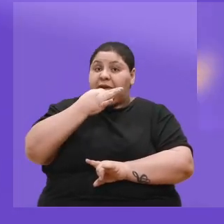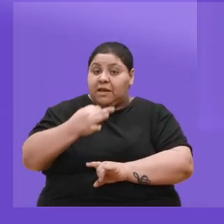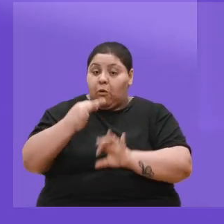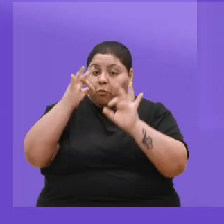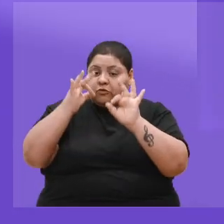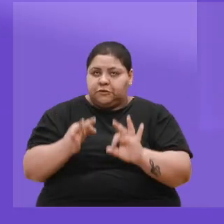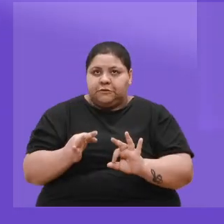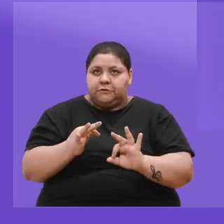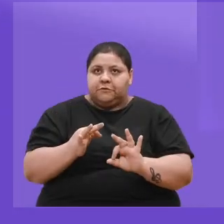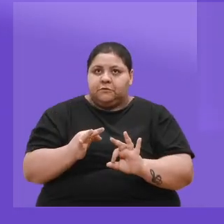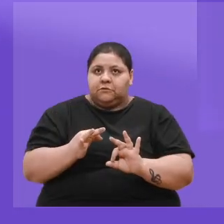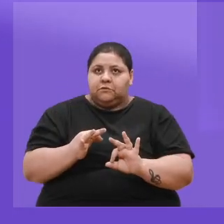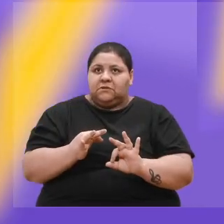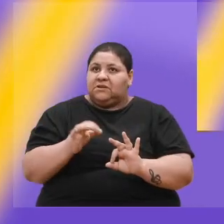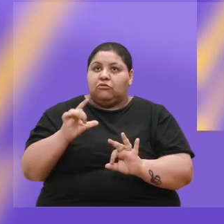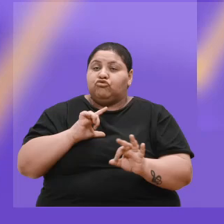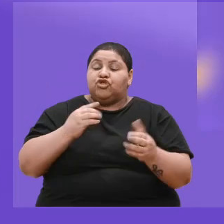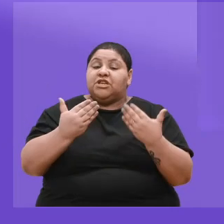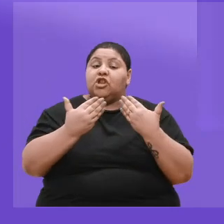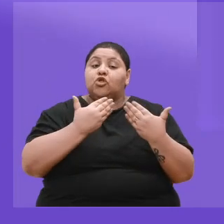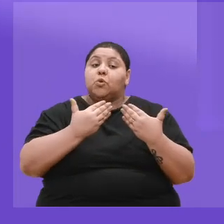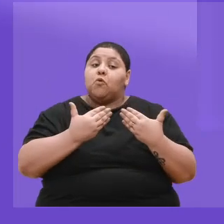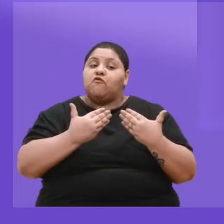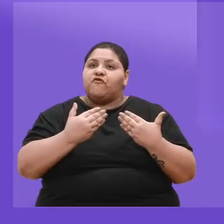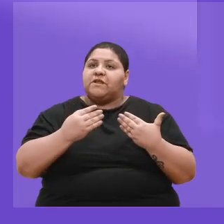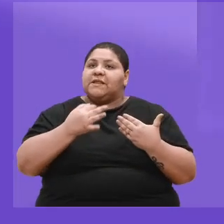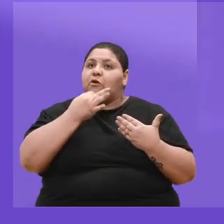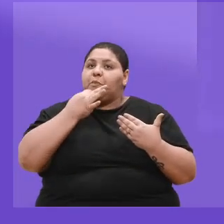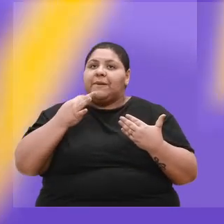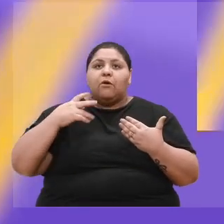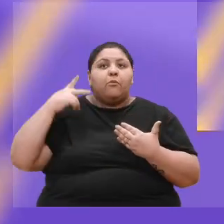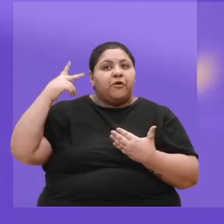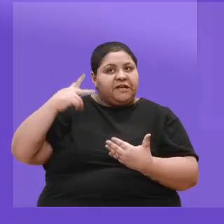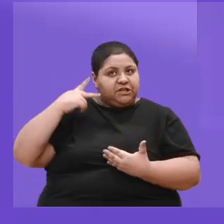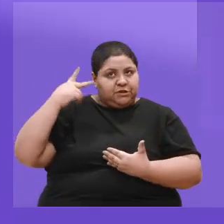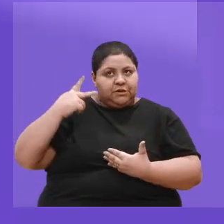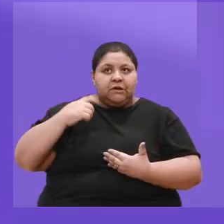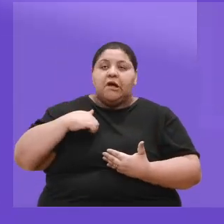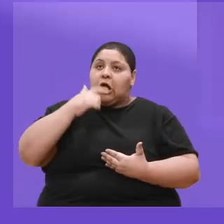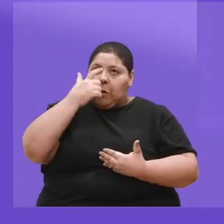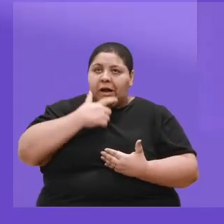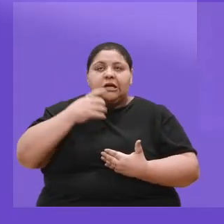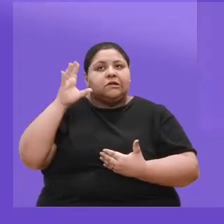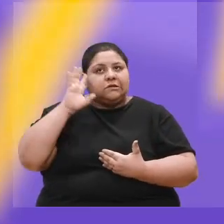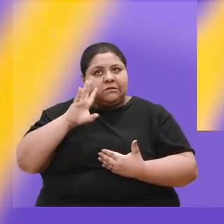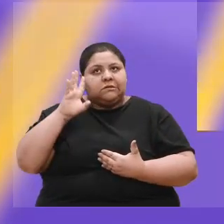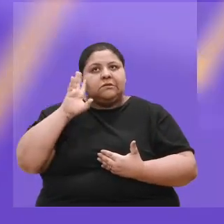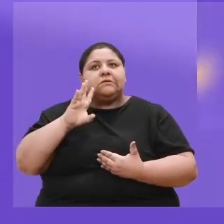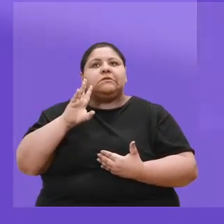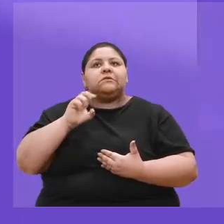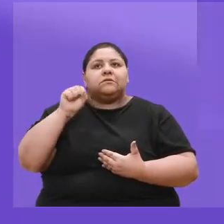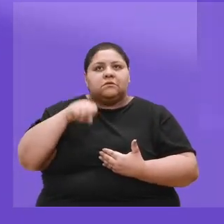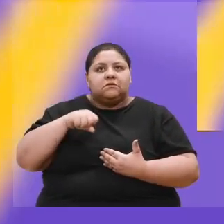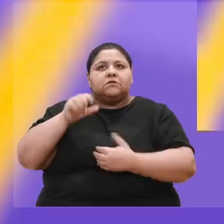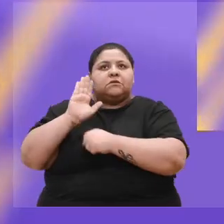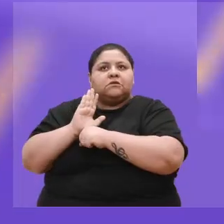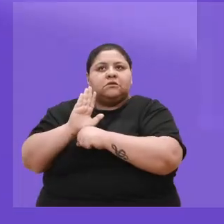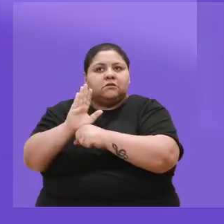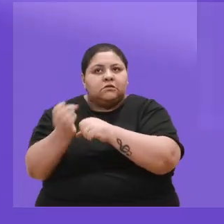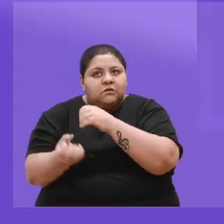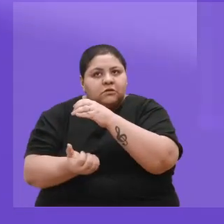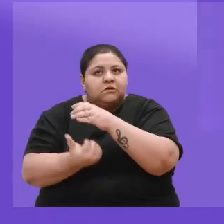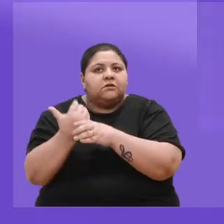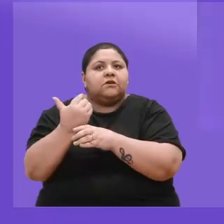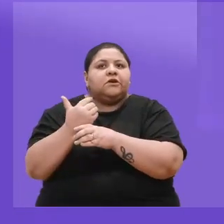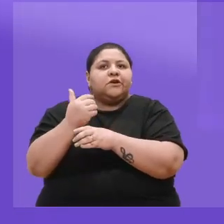posicionada, ela não deixava dúvidas do posicionamento político dela. Acho que isso é muito legal. E sim, né, eu acho que ela ajudou a formar